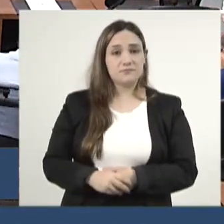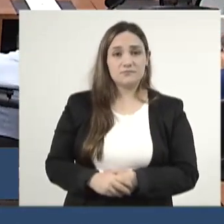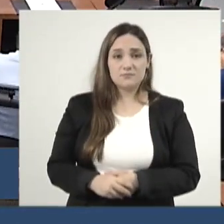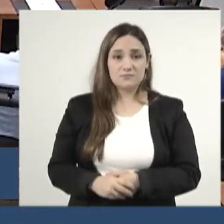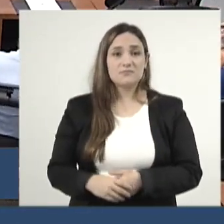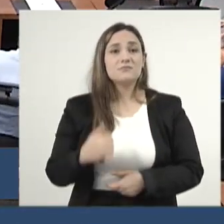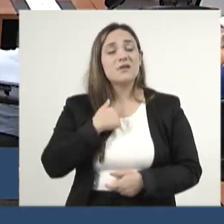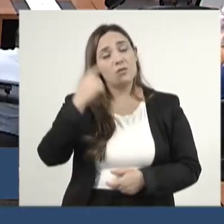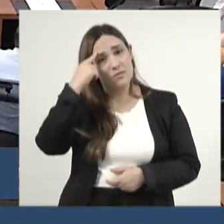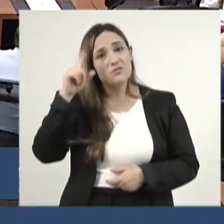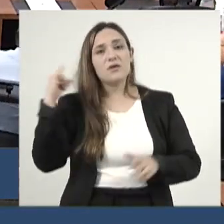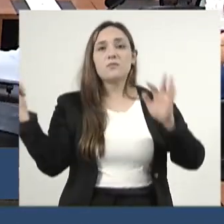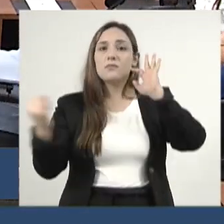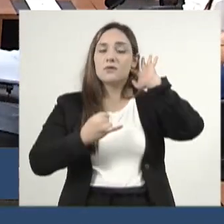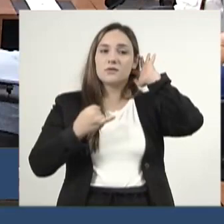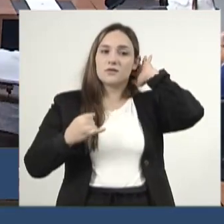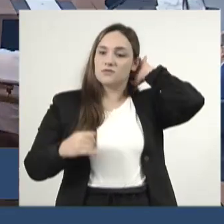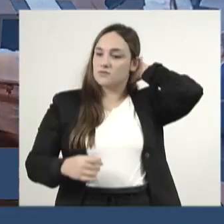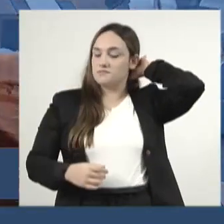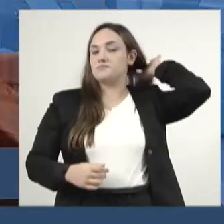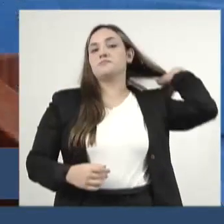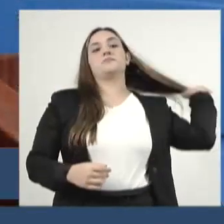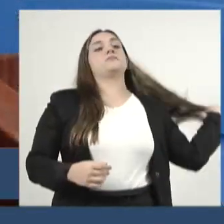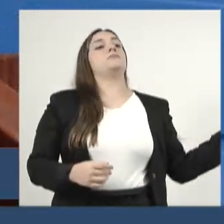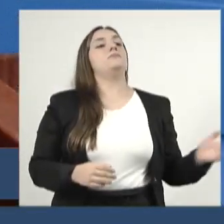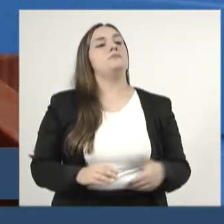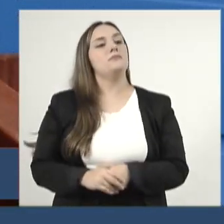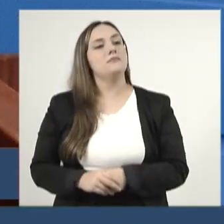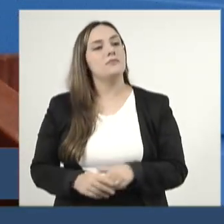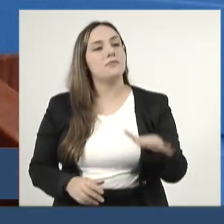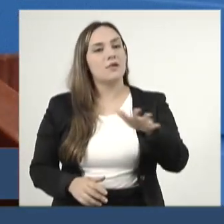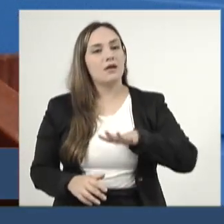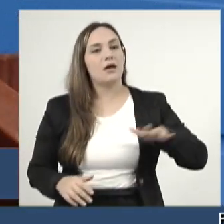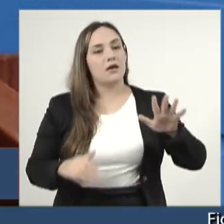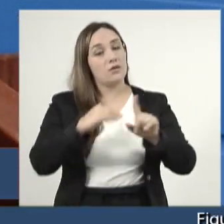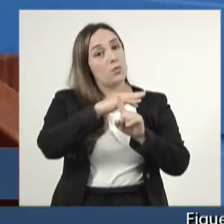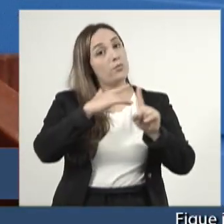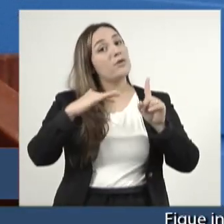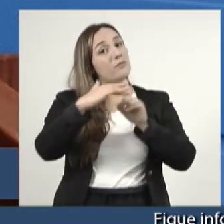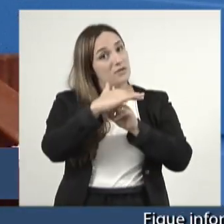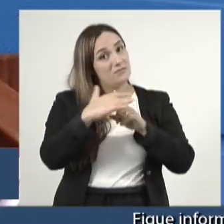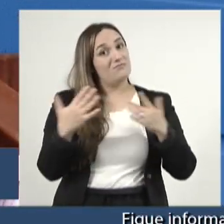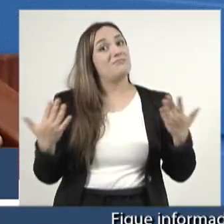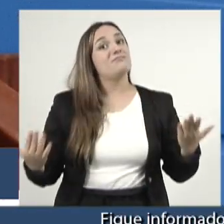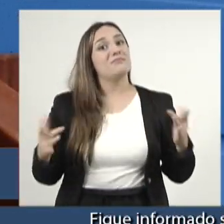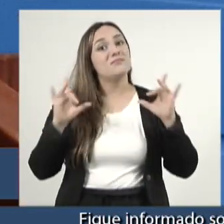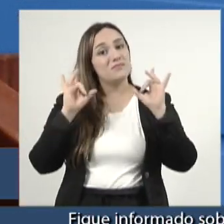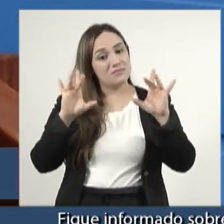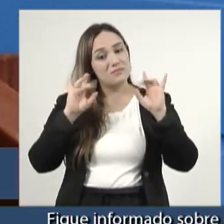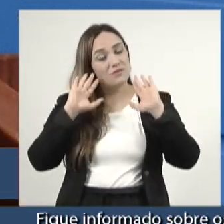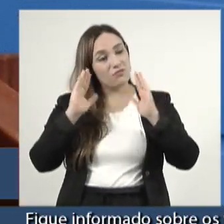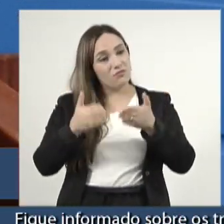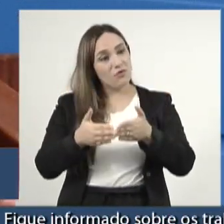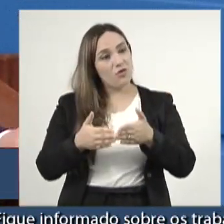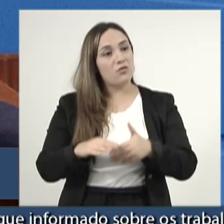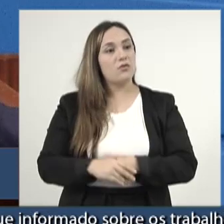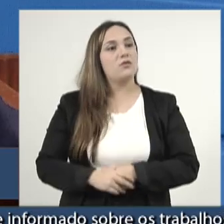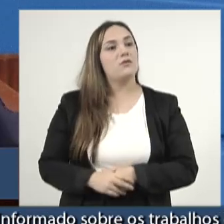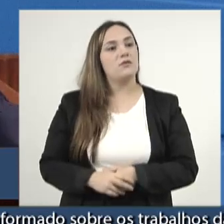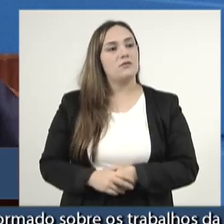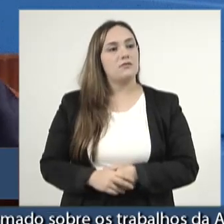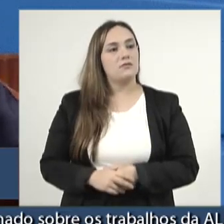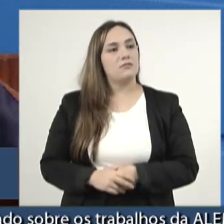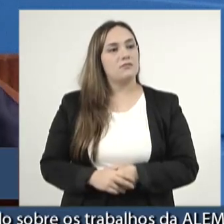extremamente importante, que é na área do meio ambiente e especificamente sobre